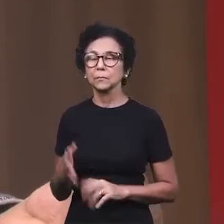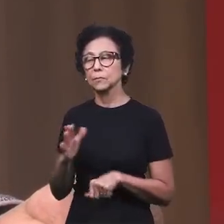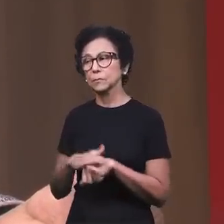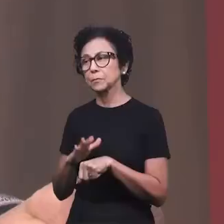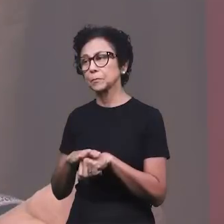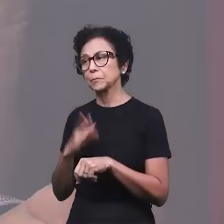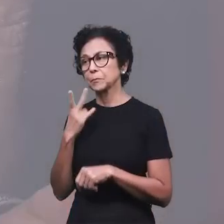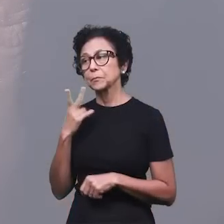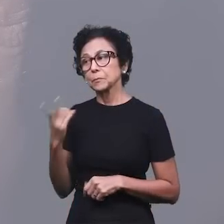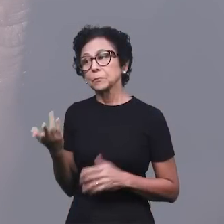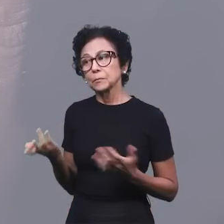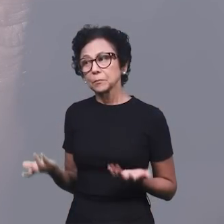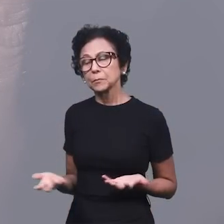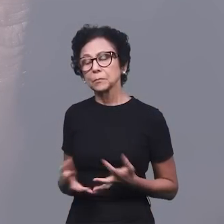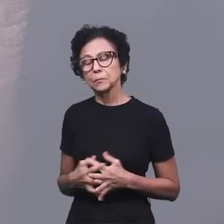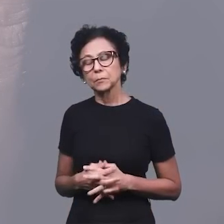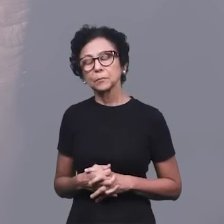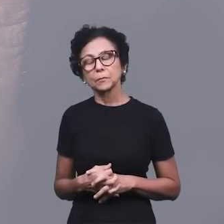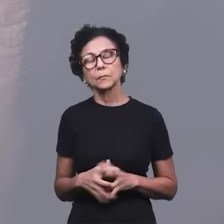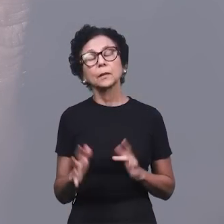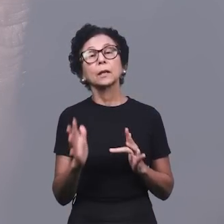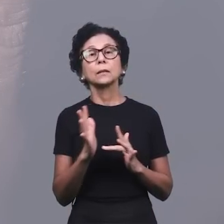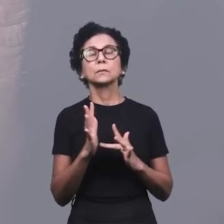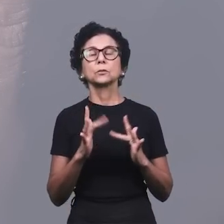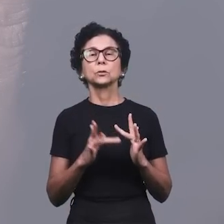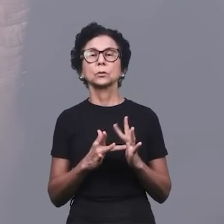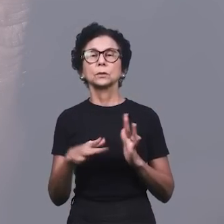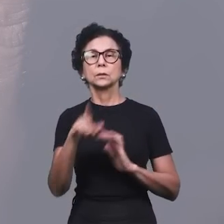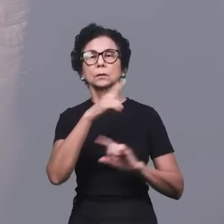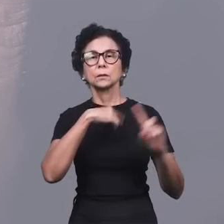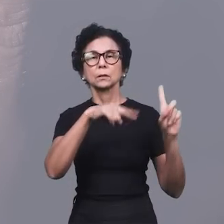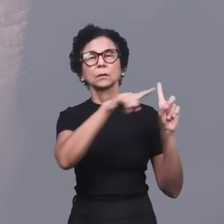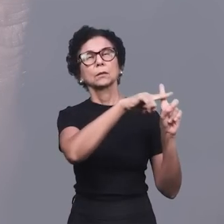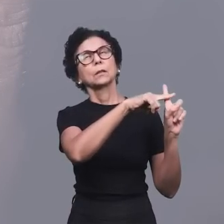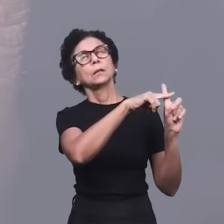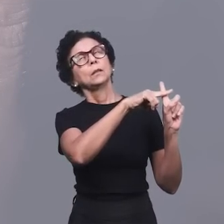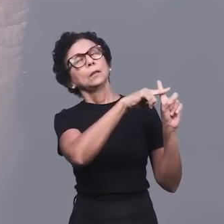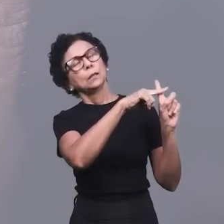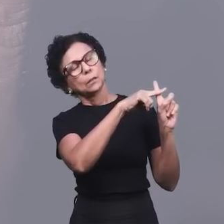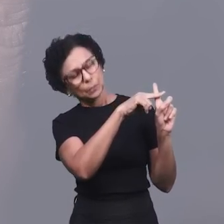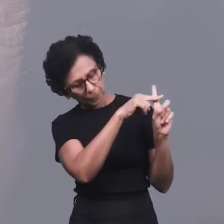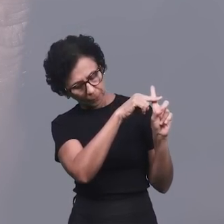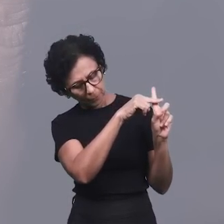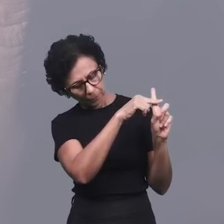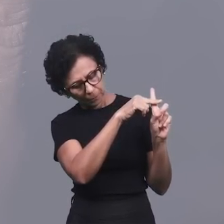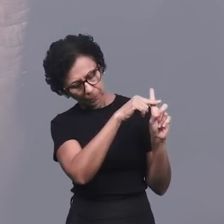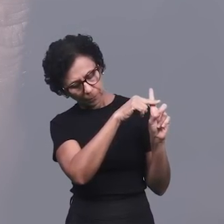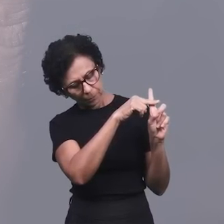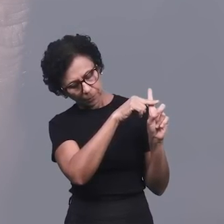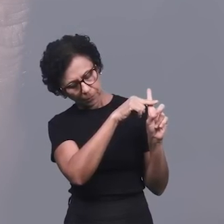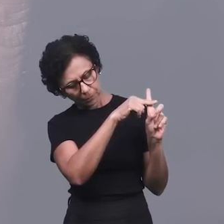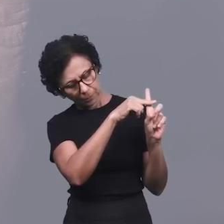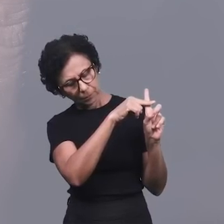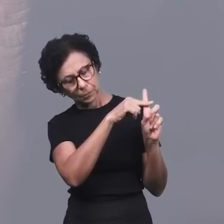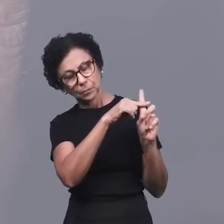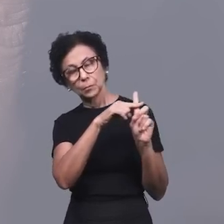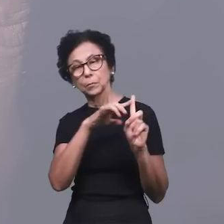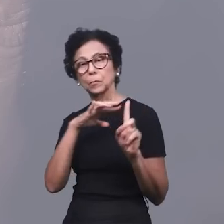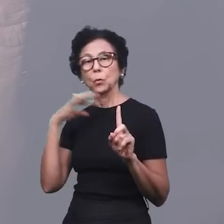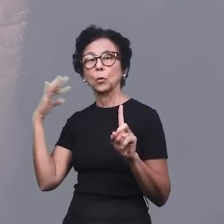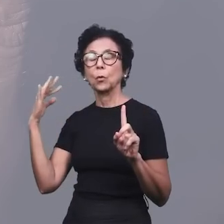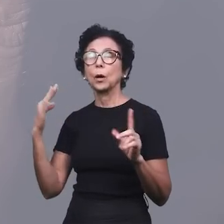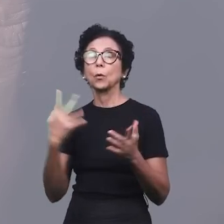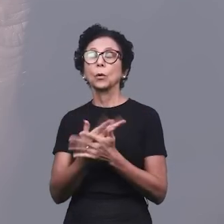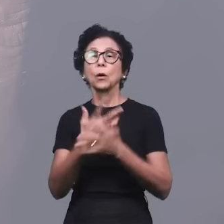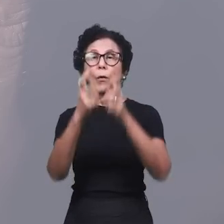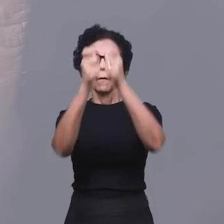né? Quando Jesus dá o seu último suspiro, ele se rende ao Senhor, o véu se rasga de alto a baixo, porque o véu se rasgando de